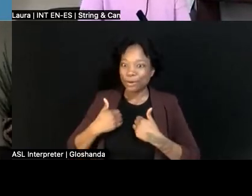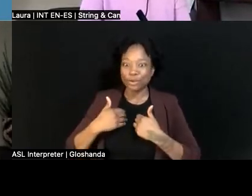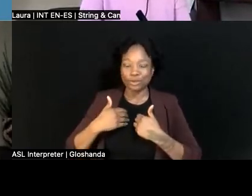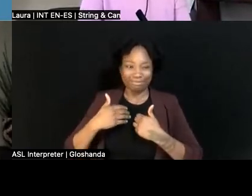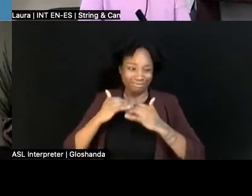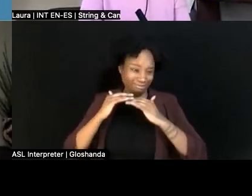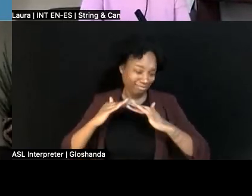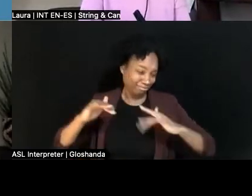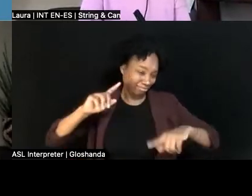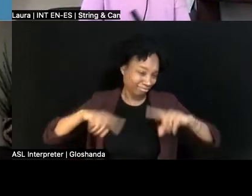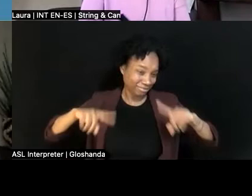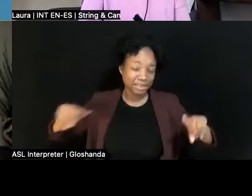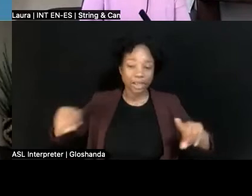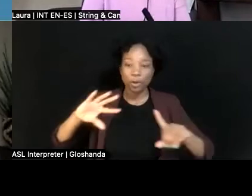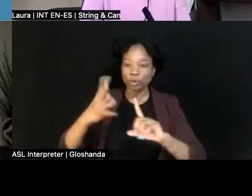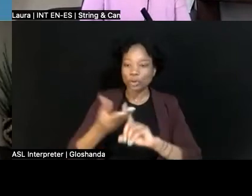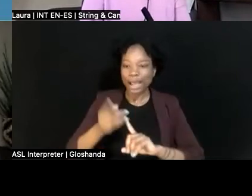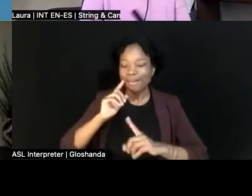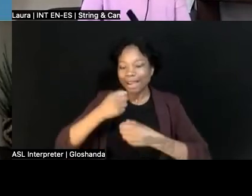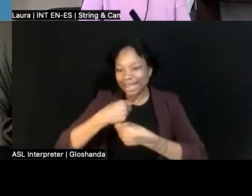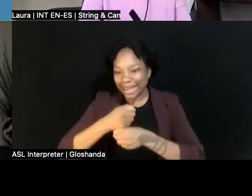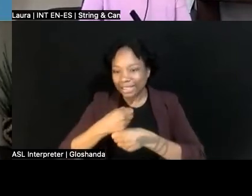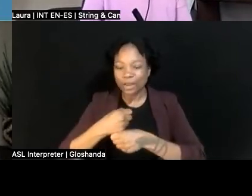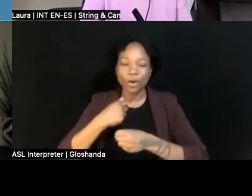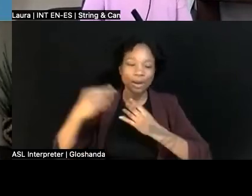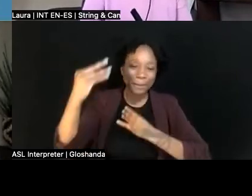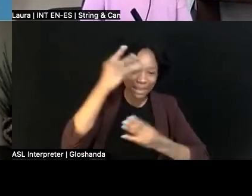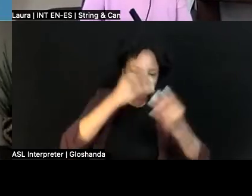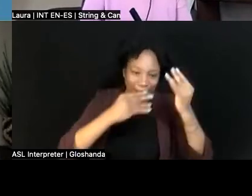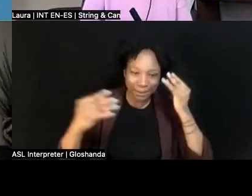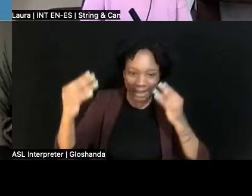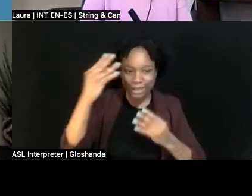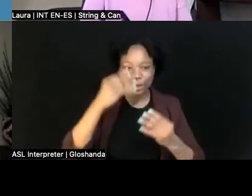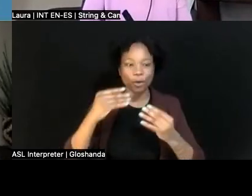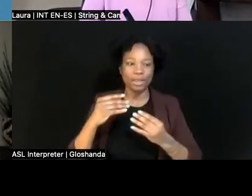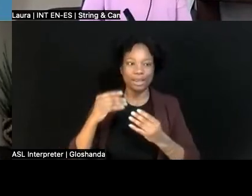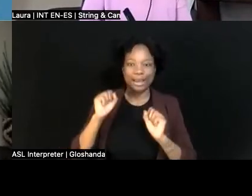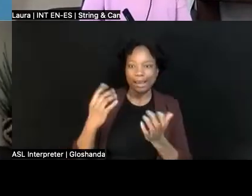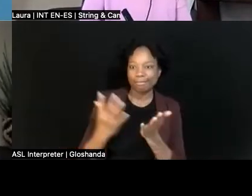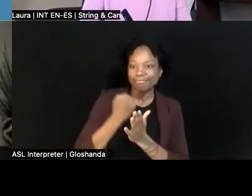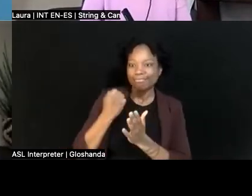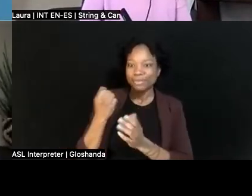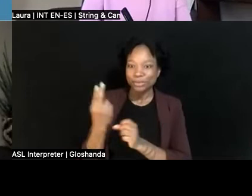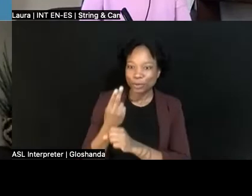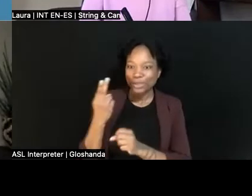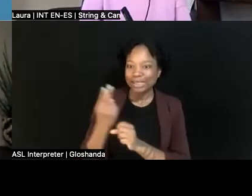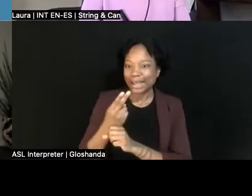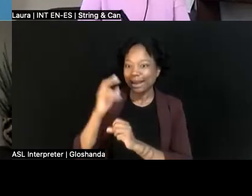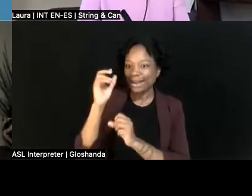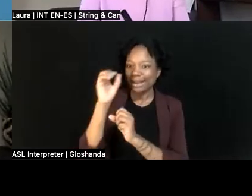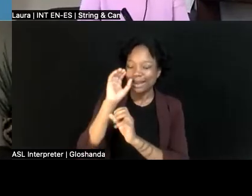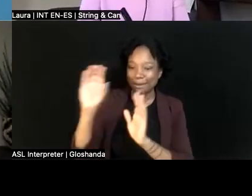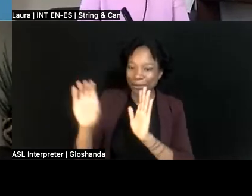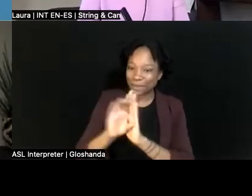de creación, de pensamiento, né, de utilizar a imagem em uma riqueza